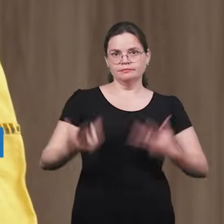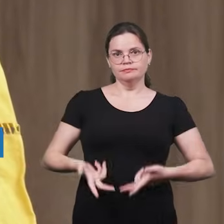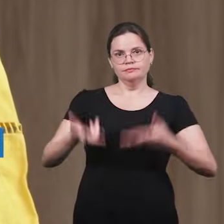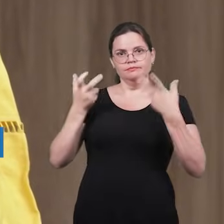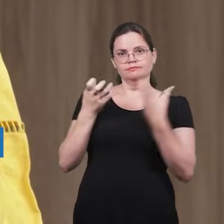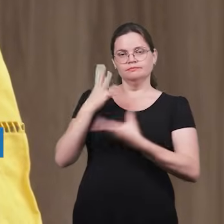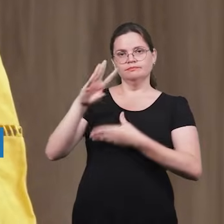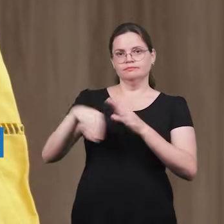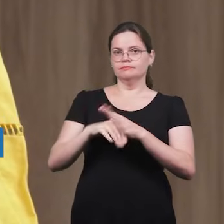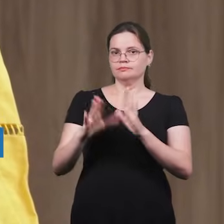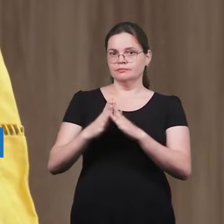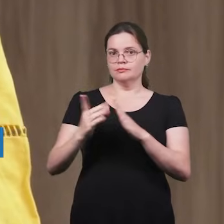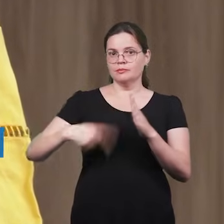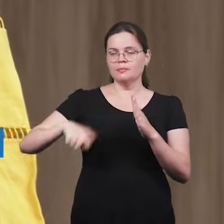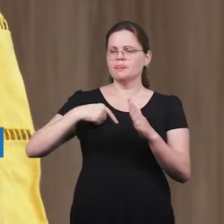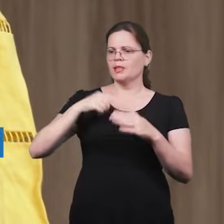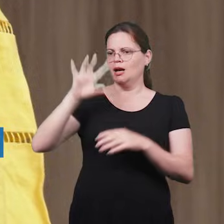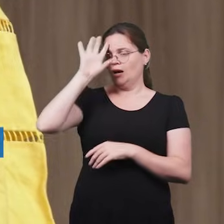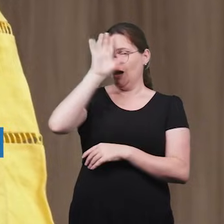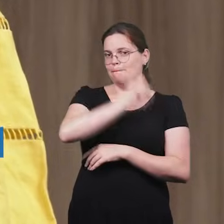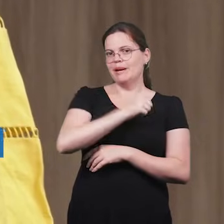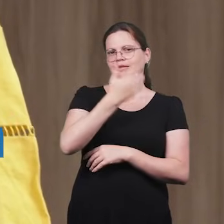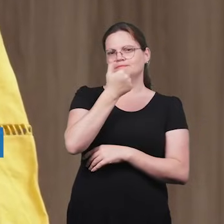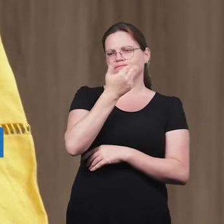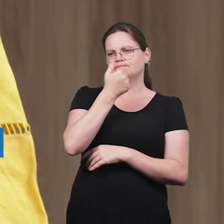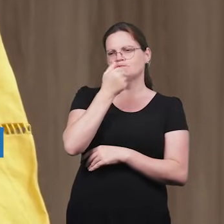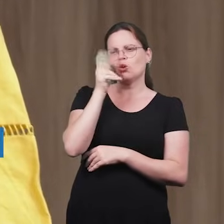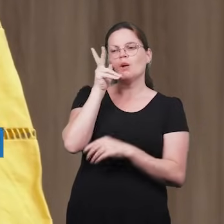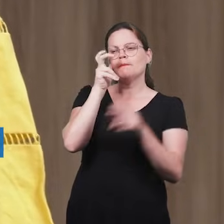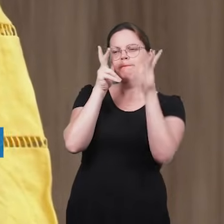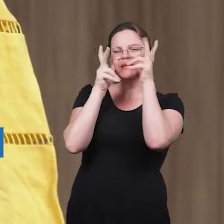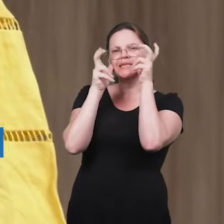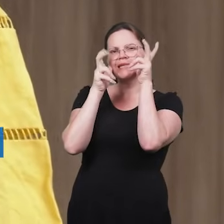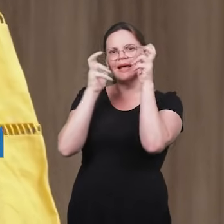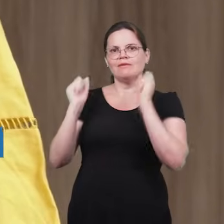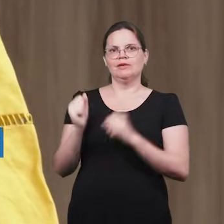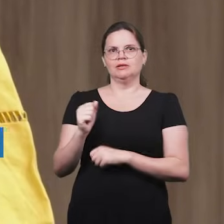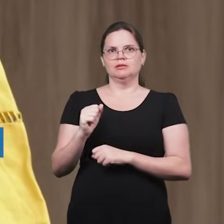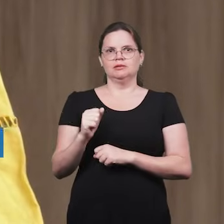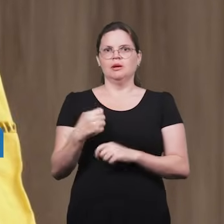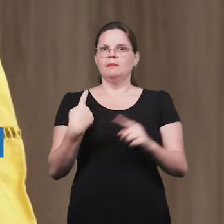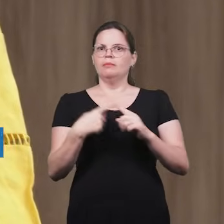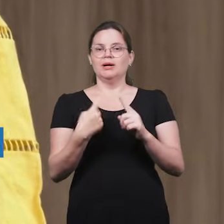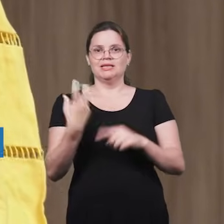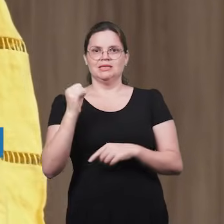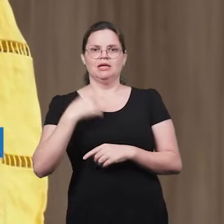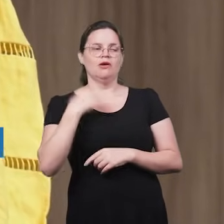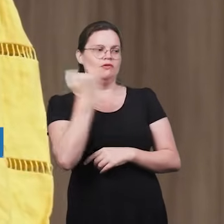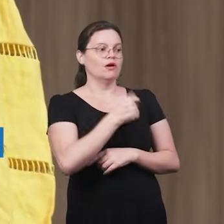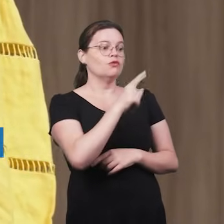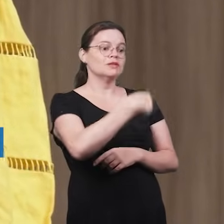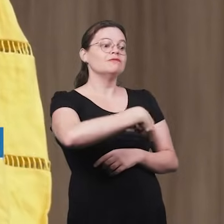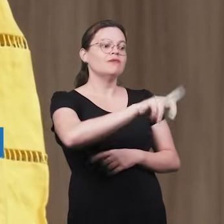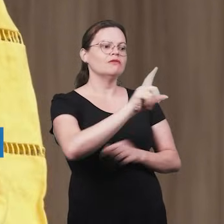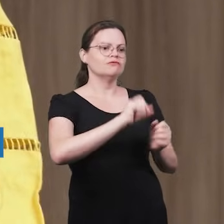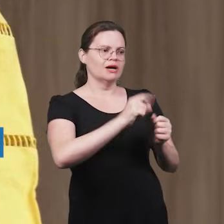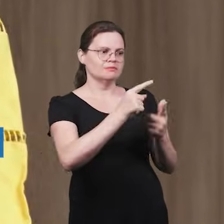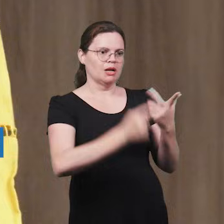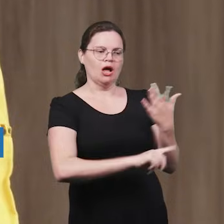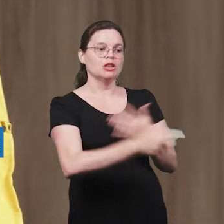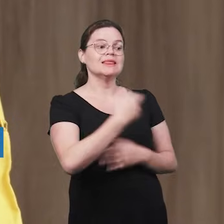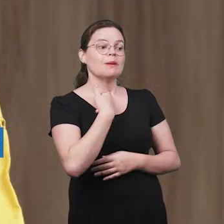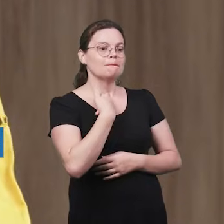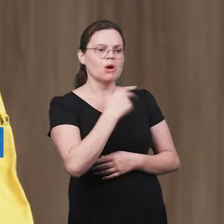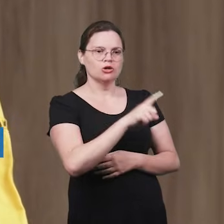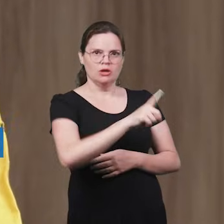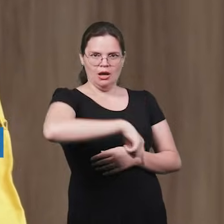casa. Eles aprendem muito mais do que apenas as nossas palavras. Quando eu digo, Kézia, faça isso, Kézia, deixa de fazer aquilo, mas como